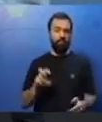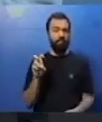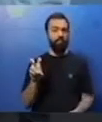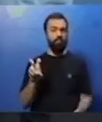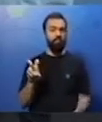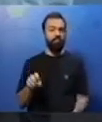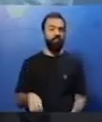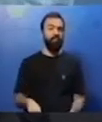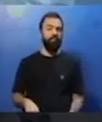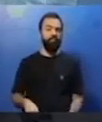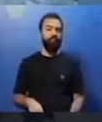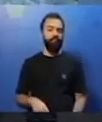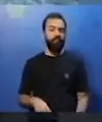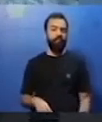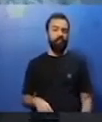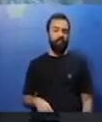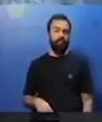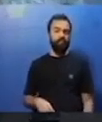Exemplo 5.